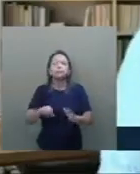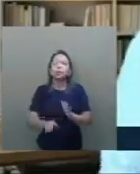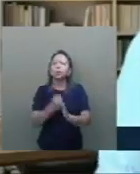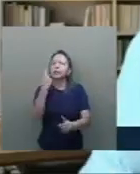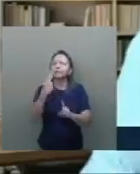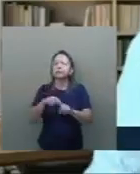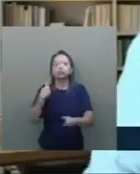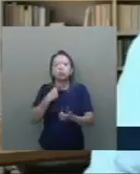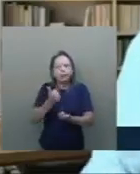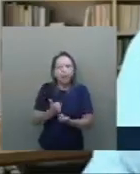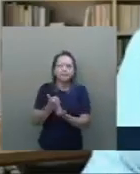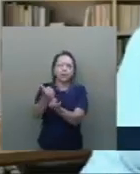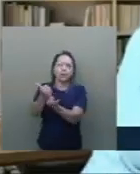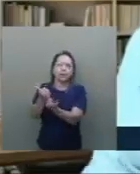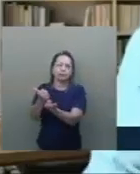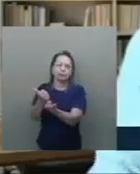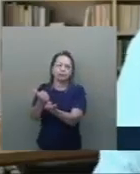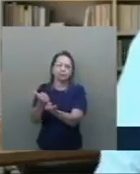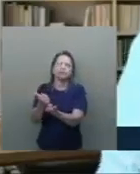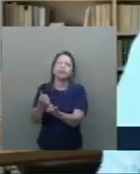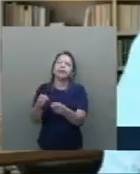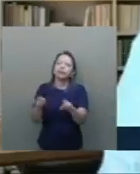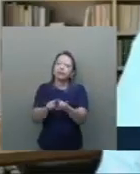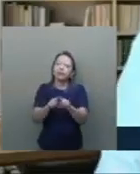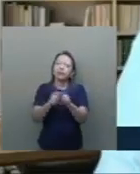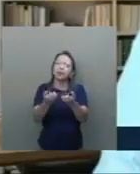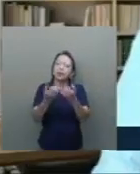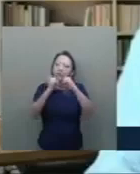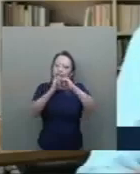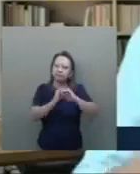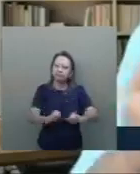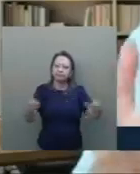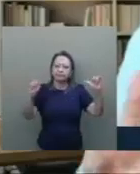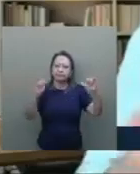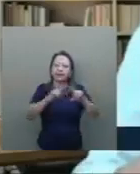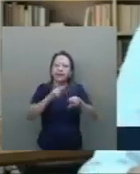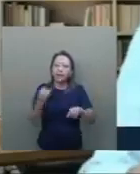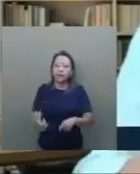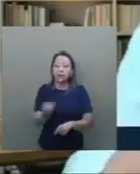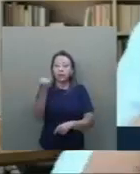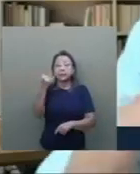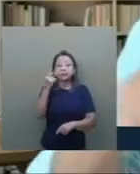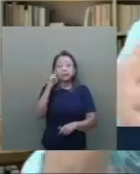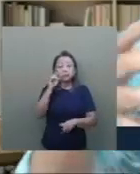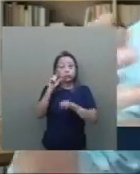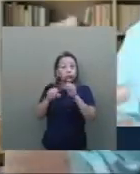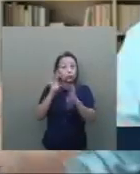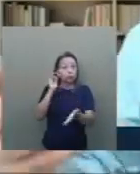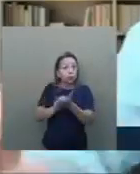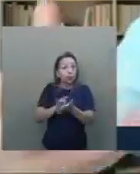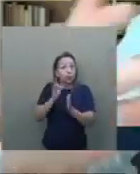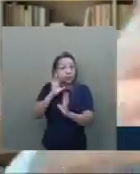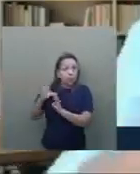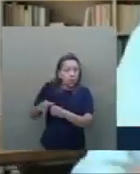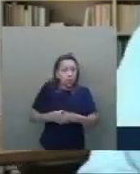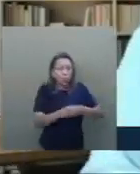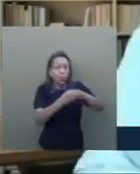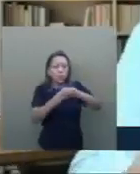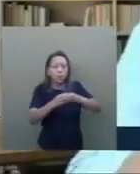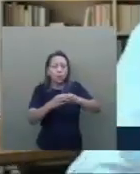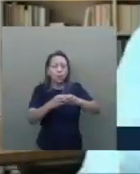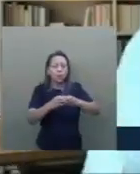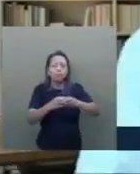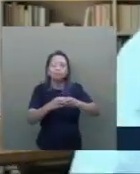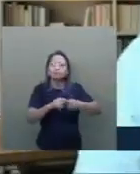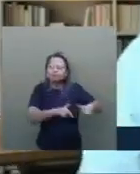o apoiamos. Quero também dizer da importância que está se tornando essa frente ampla, que eu chamo,